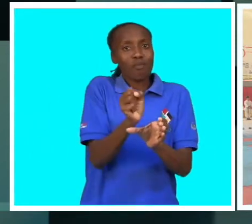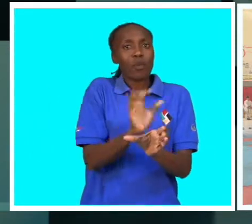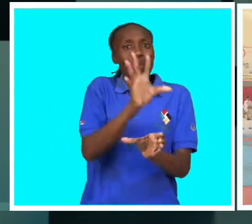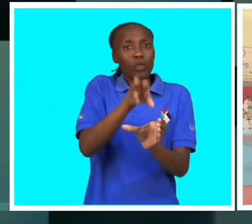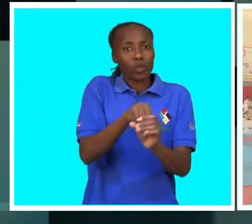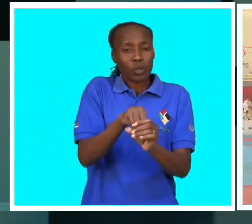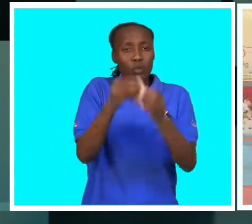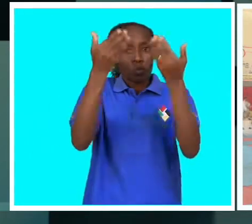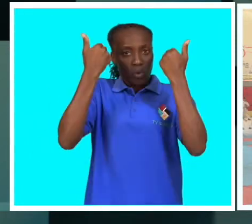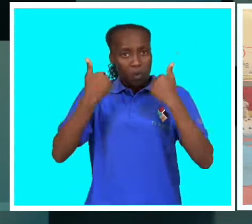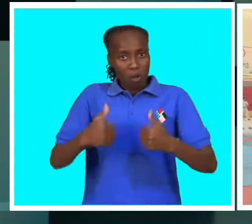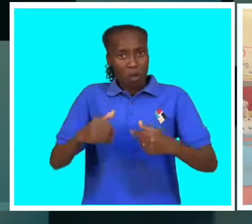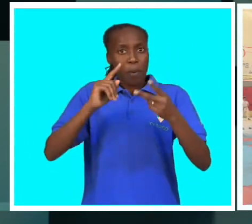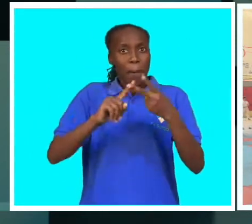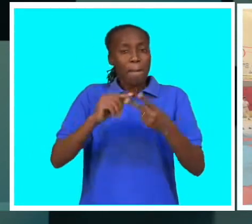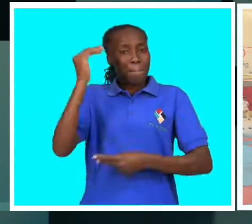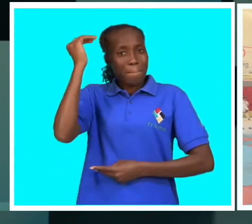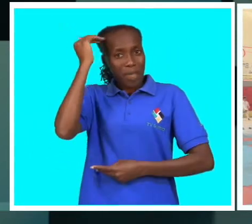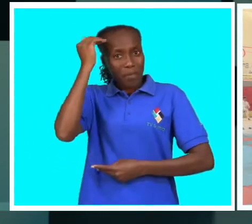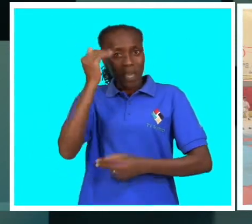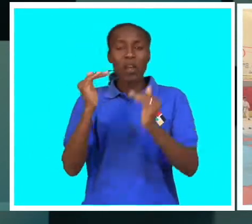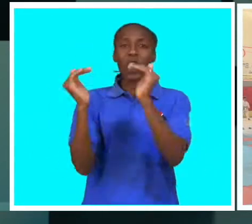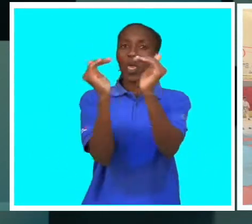aspecto mental, físico, em pé de igualdade com os outros.